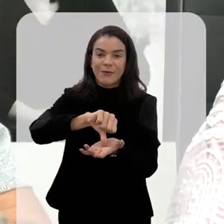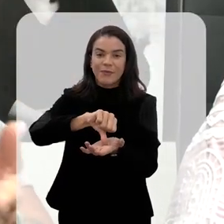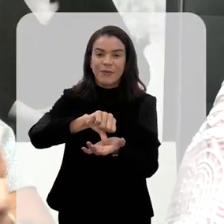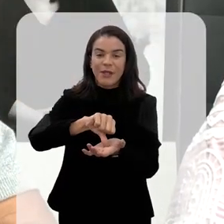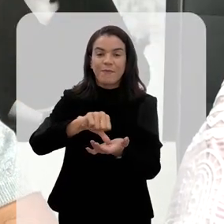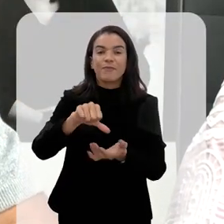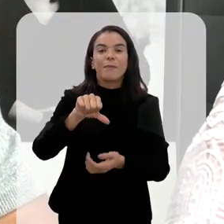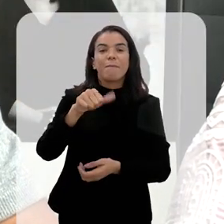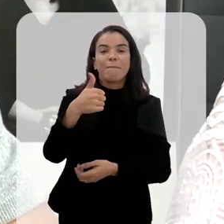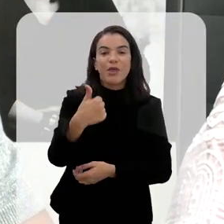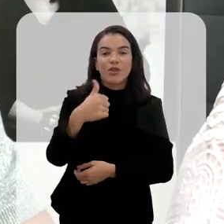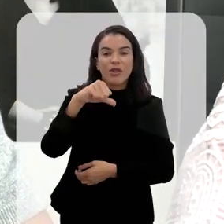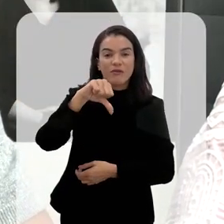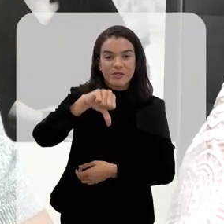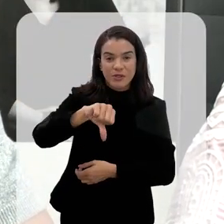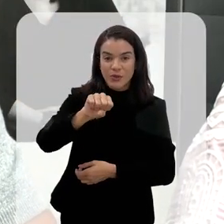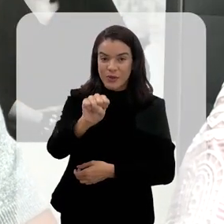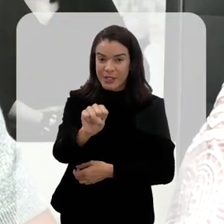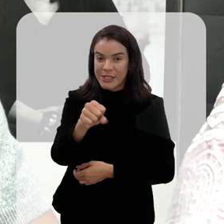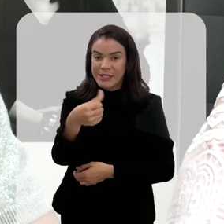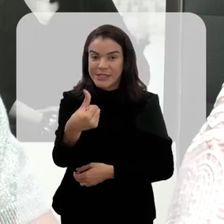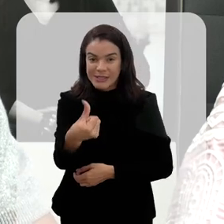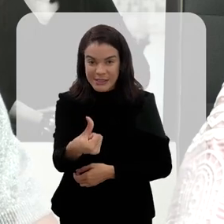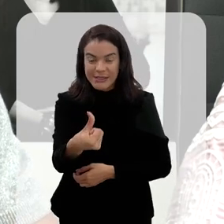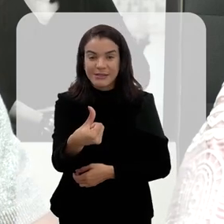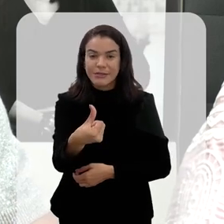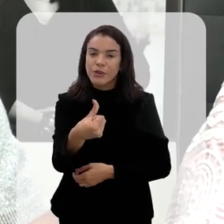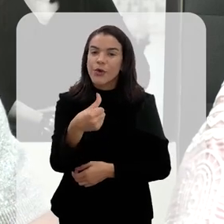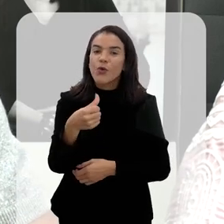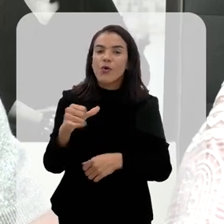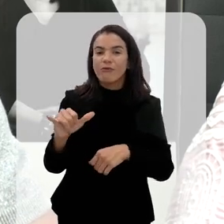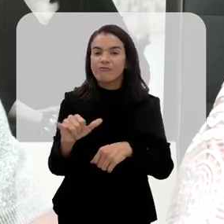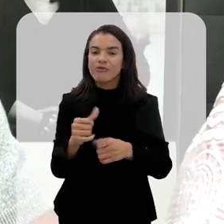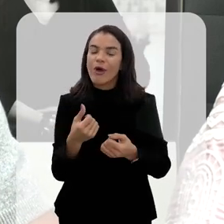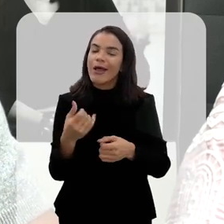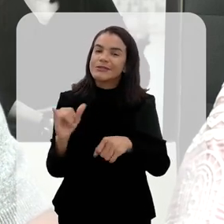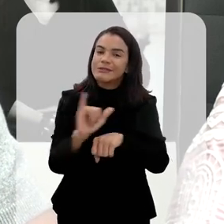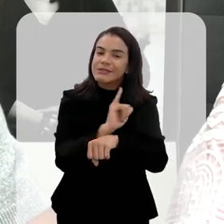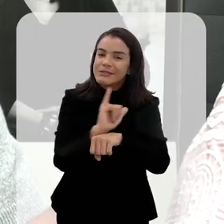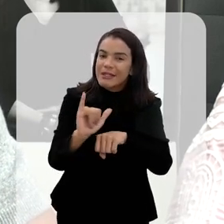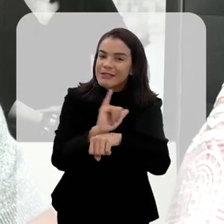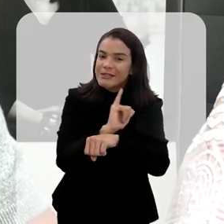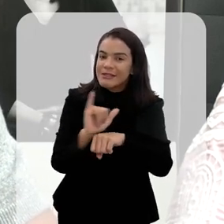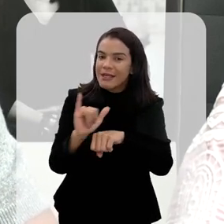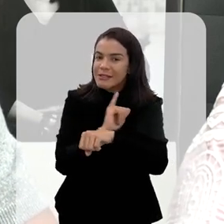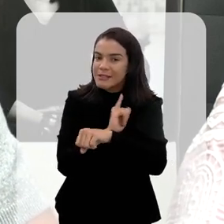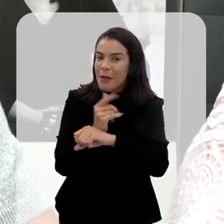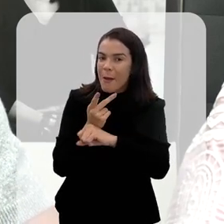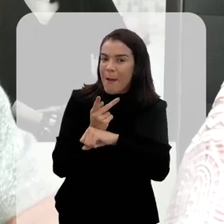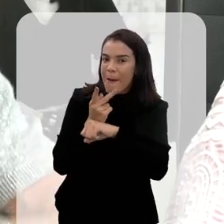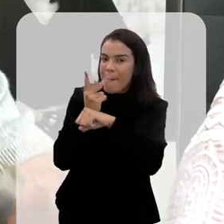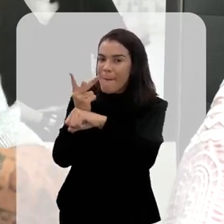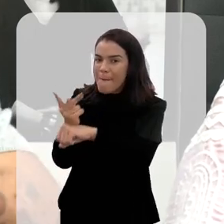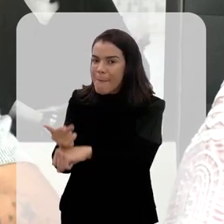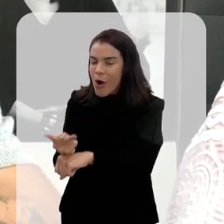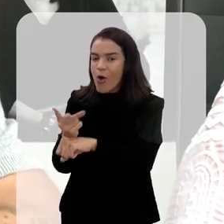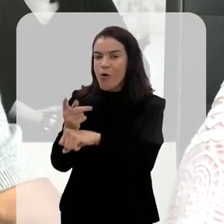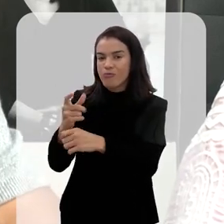Centro, desde 86, já com essa dinâmica, né, de